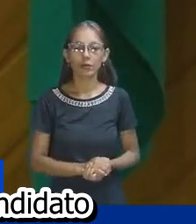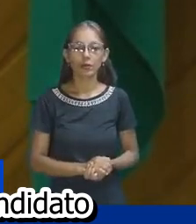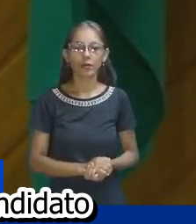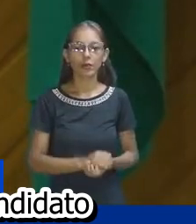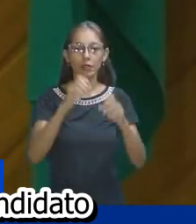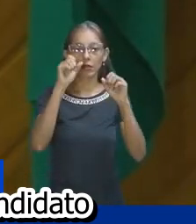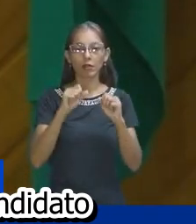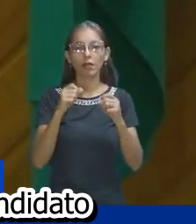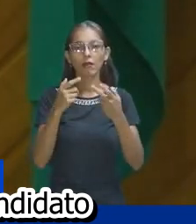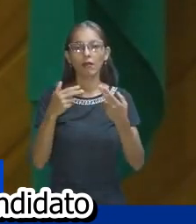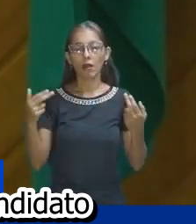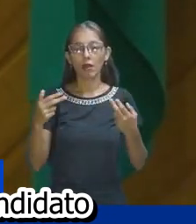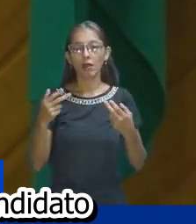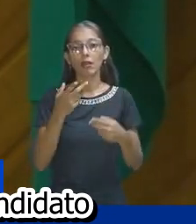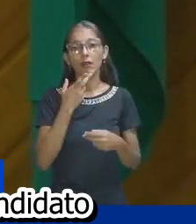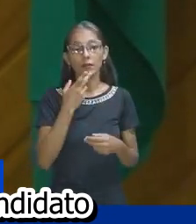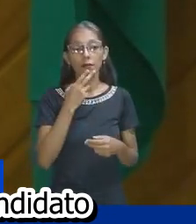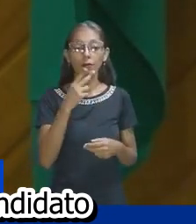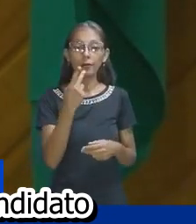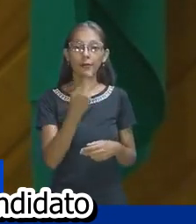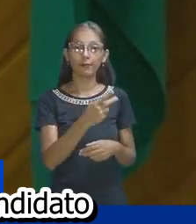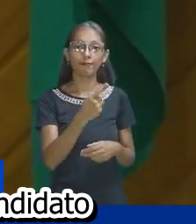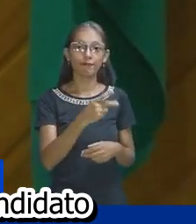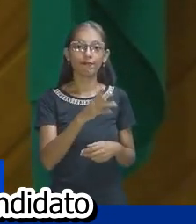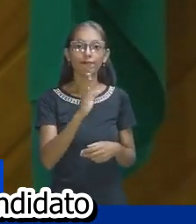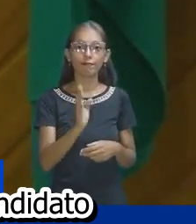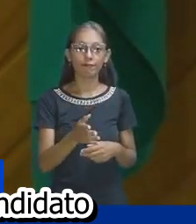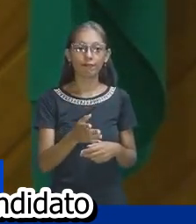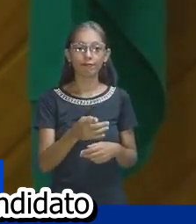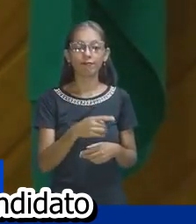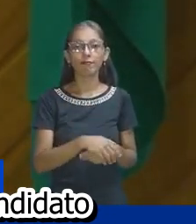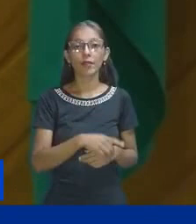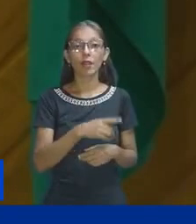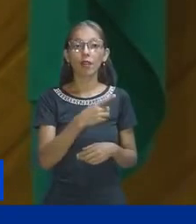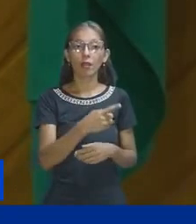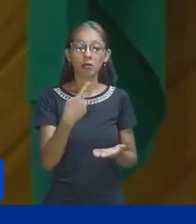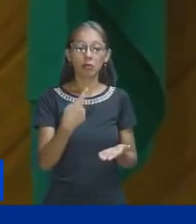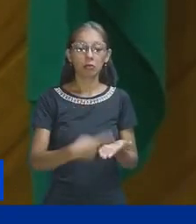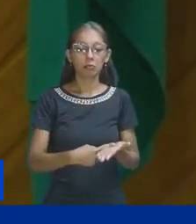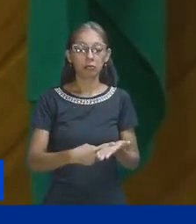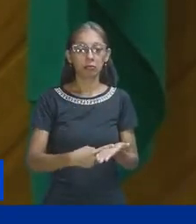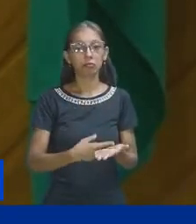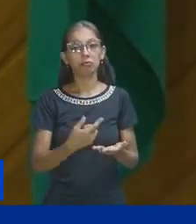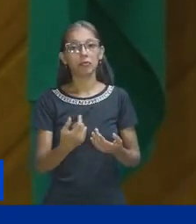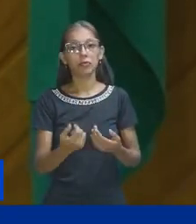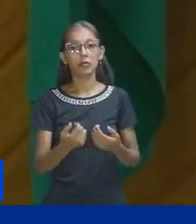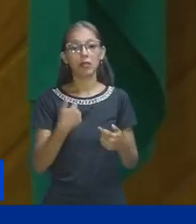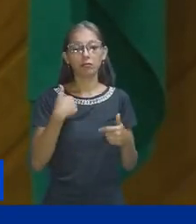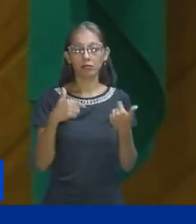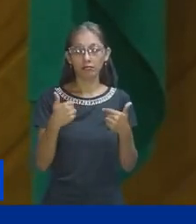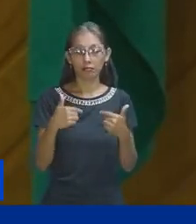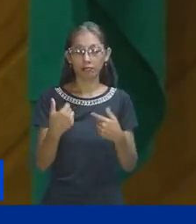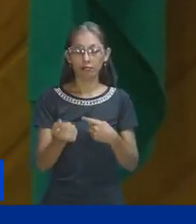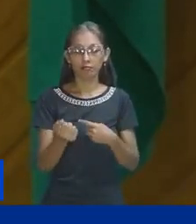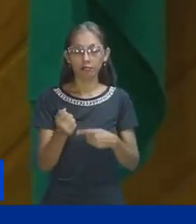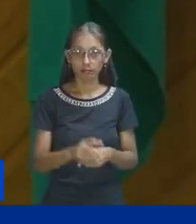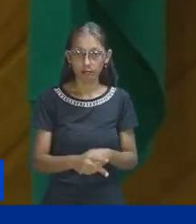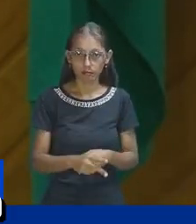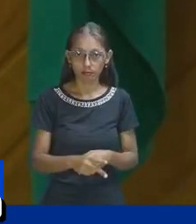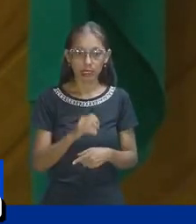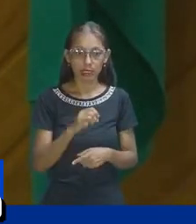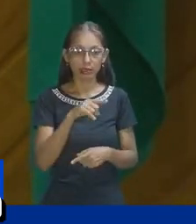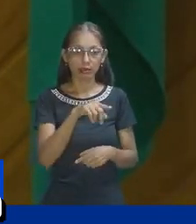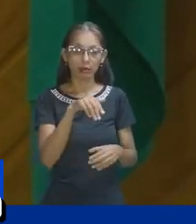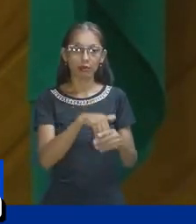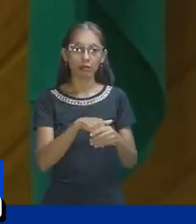pelas testemunhas como candidato que fez promessas de emprego em troca de votos e disponibilizou o transporte para a votação,